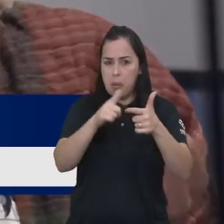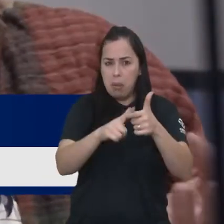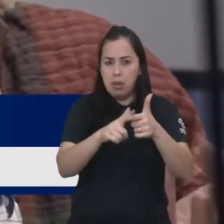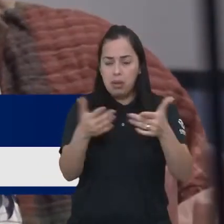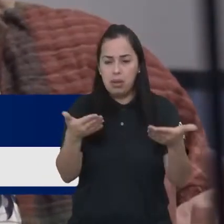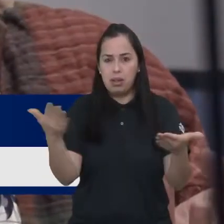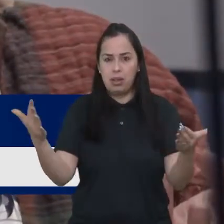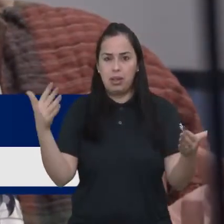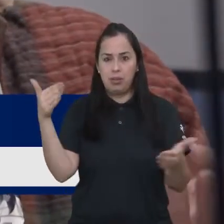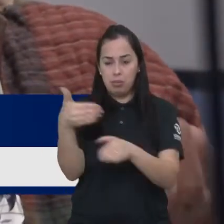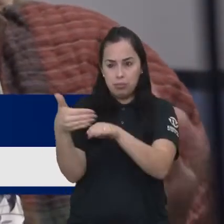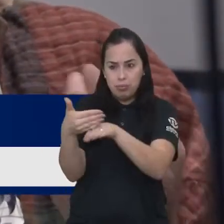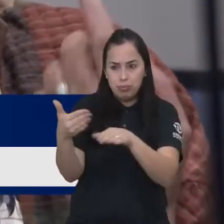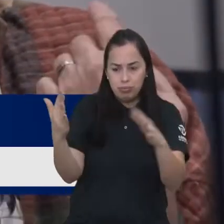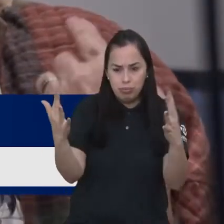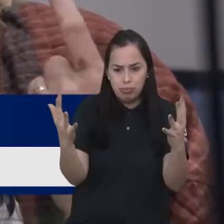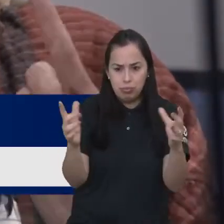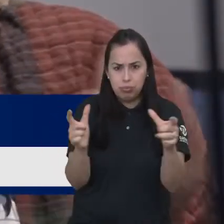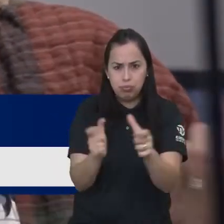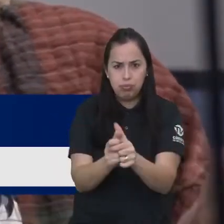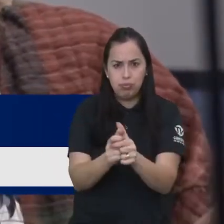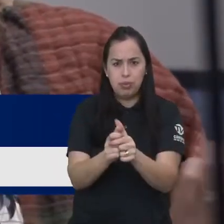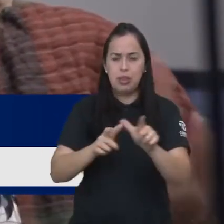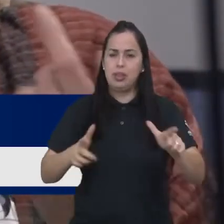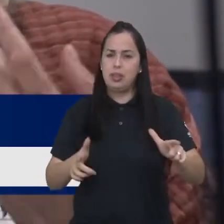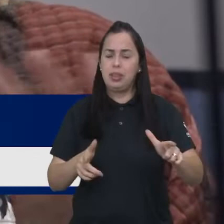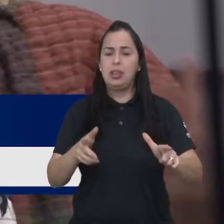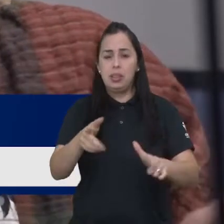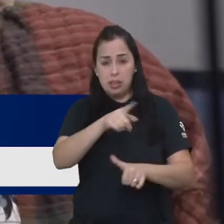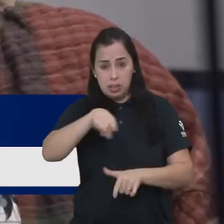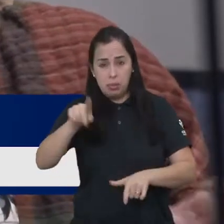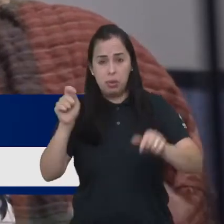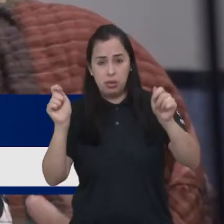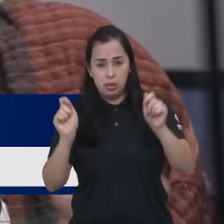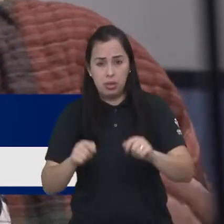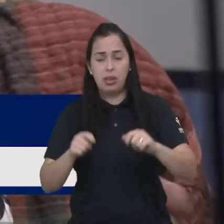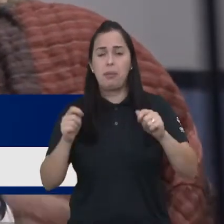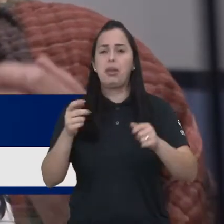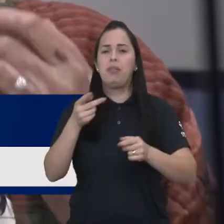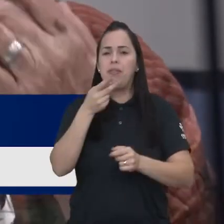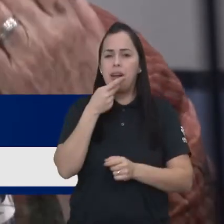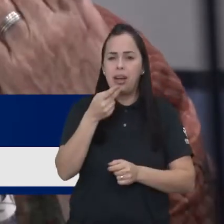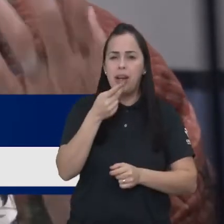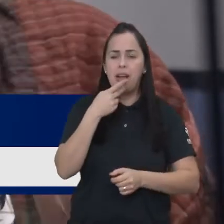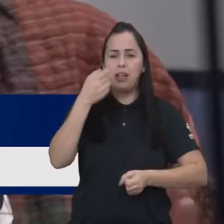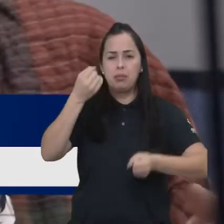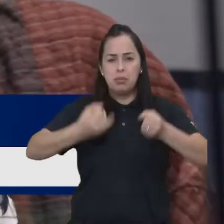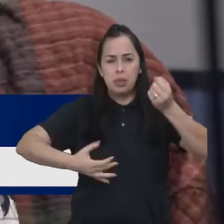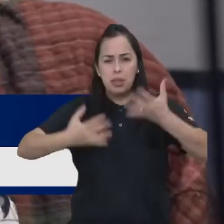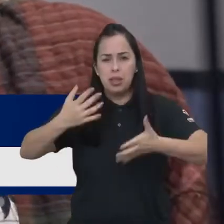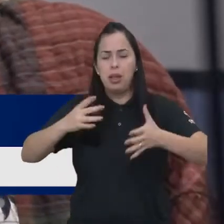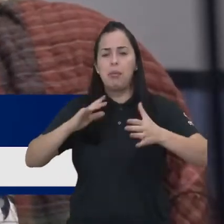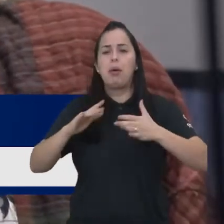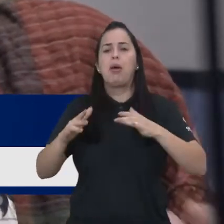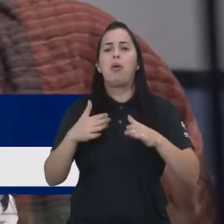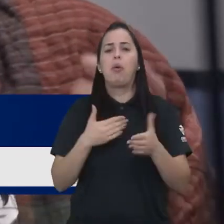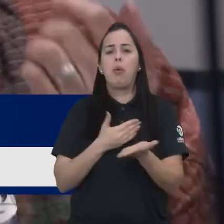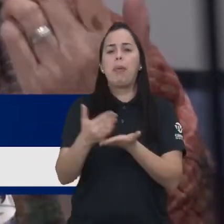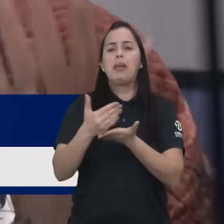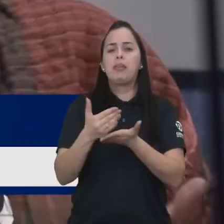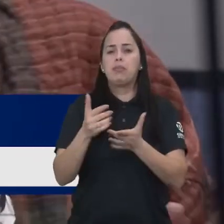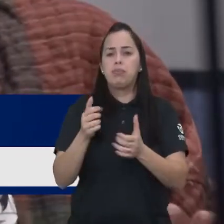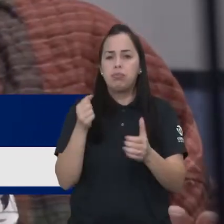é um número muito pequeno. Então, é uma função de vocês também falar o que está acontecendo na Câmara, fortalecer o movimento